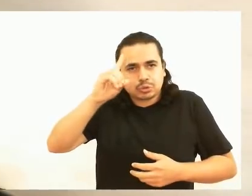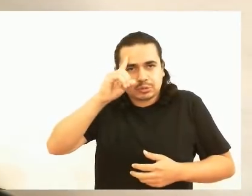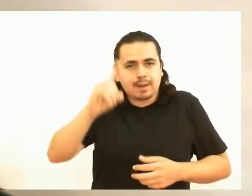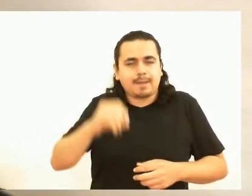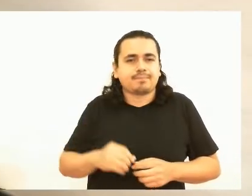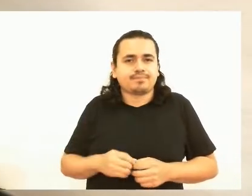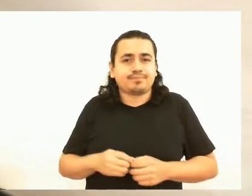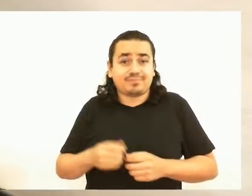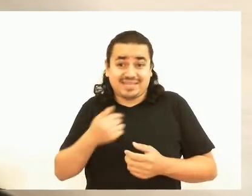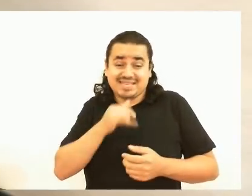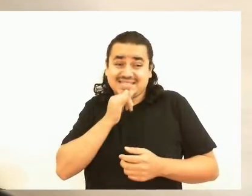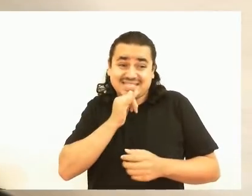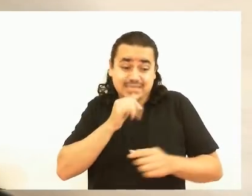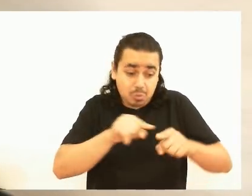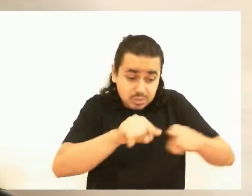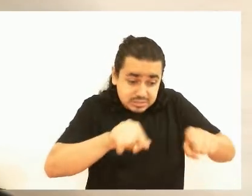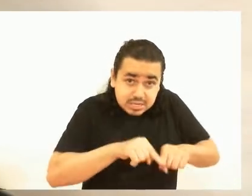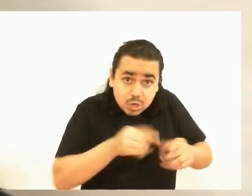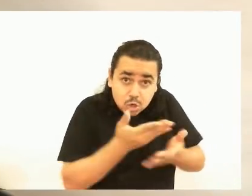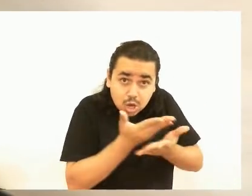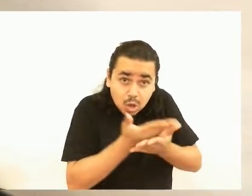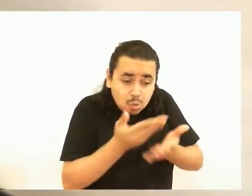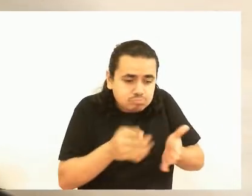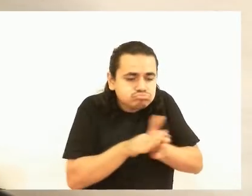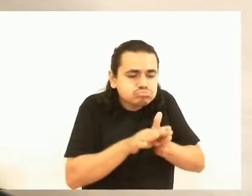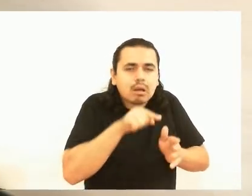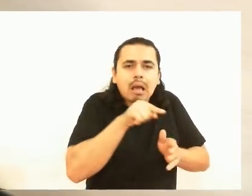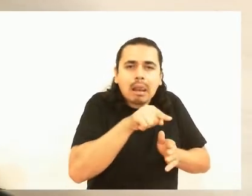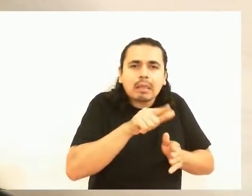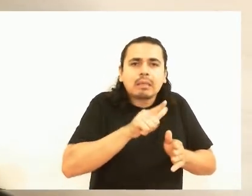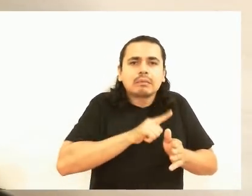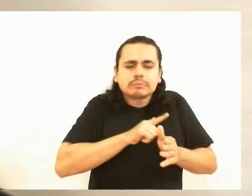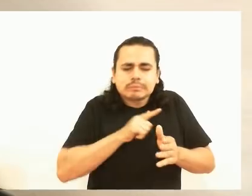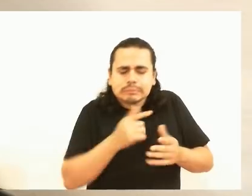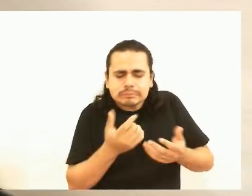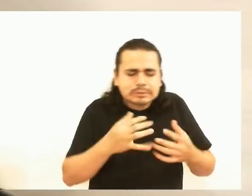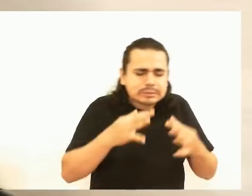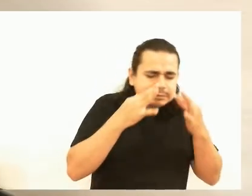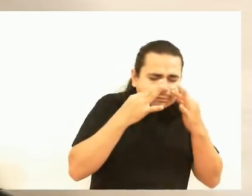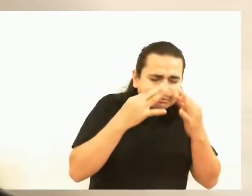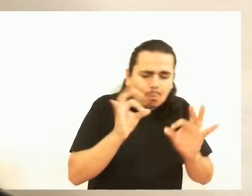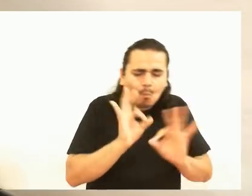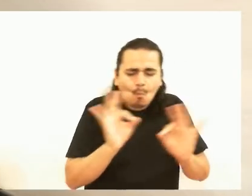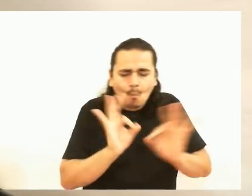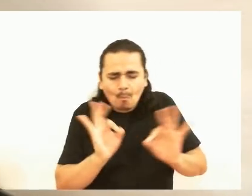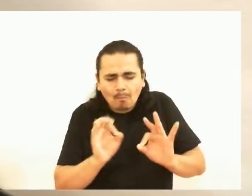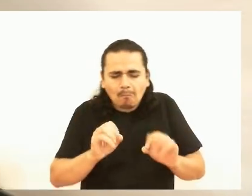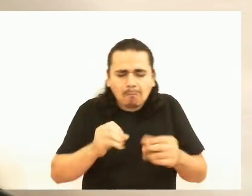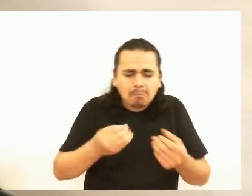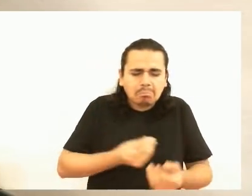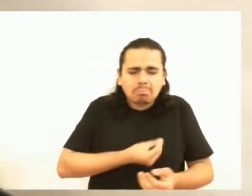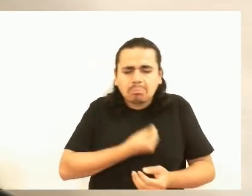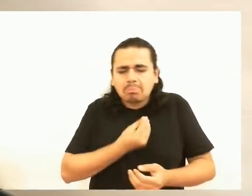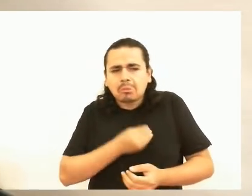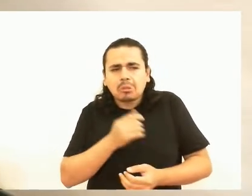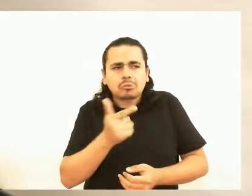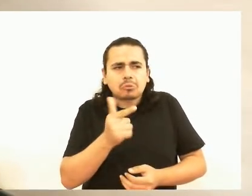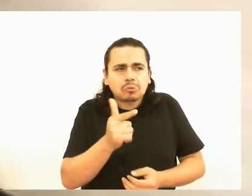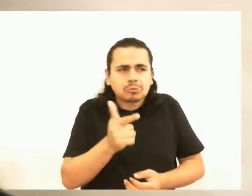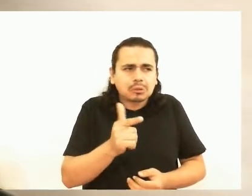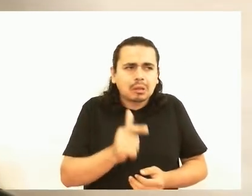se eu chego em sala de aula com alguma desatenção no sentido de ausência de não